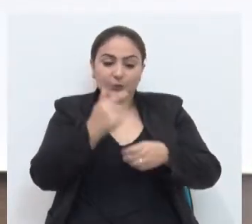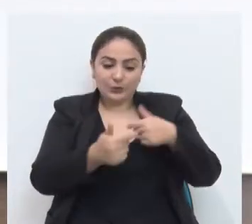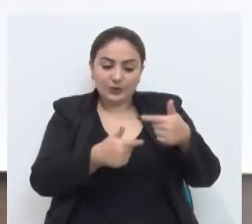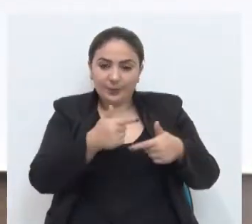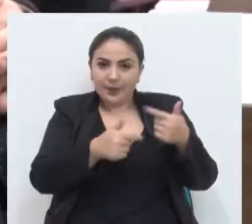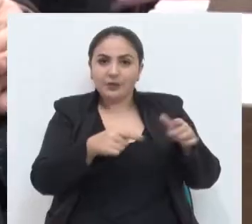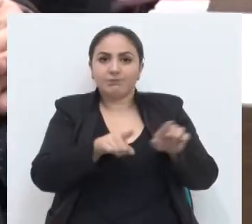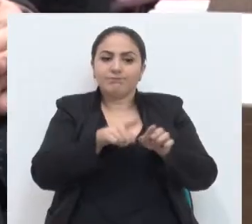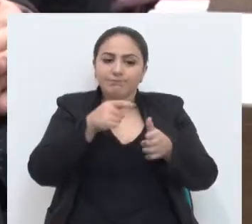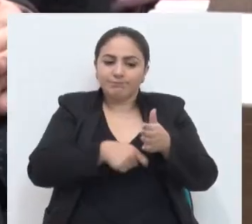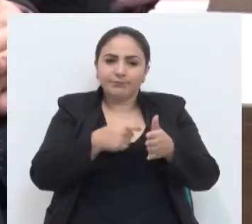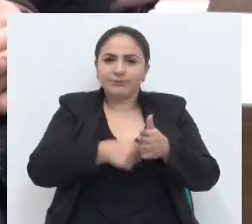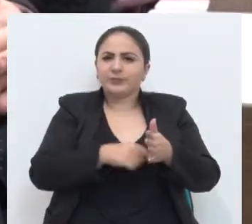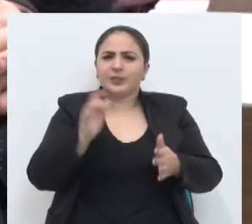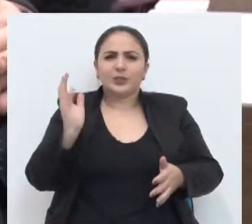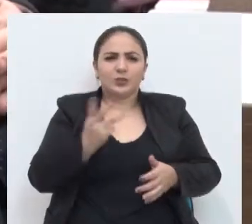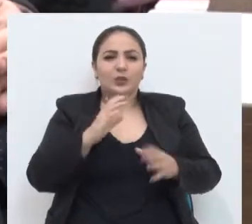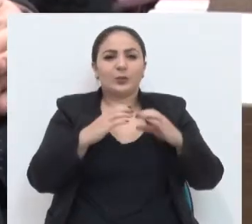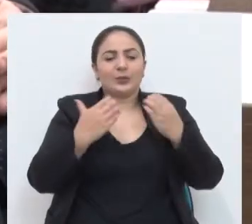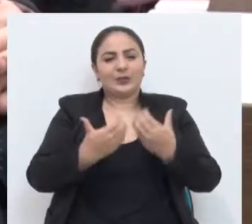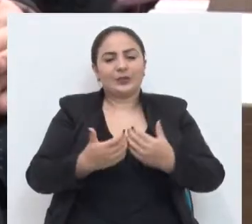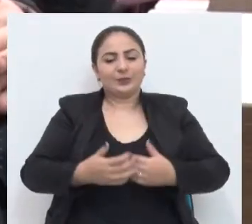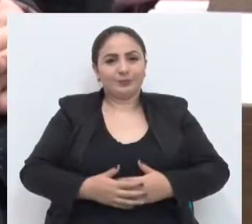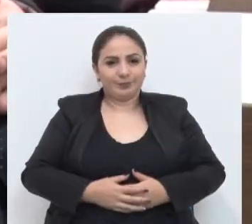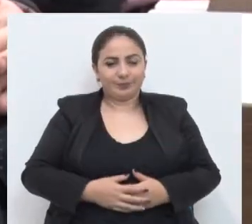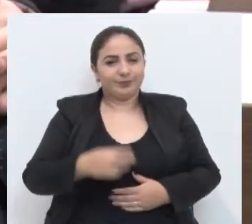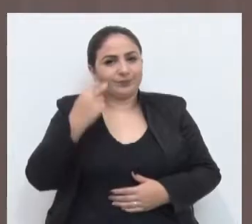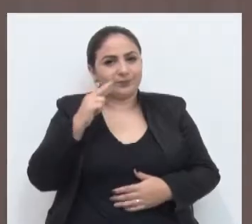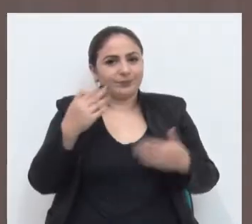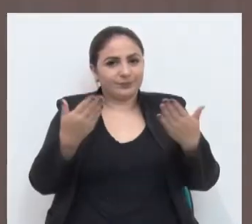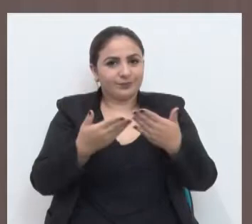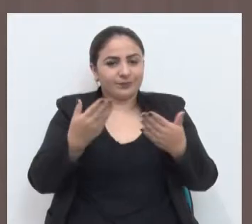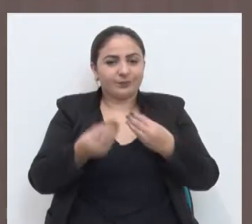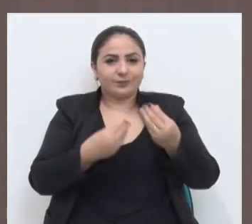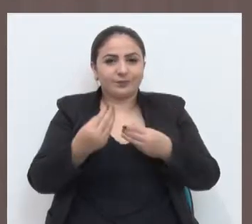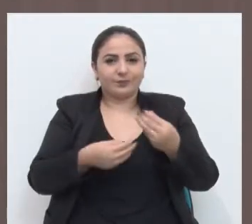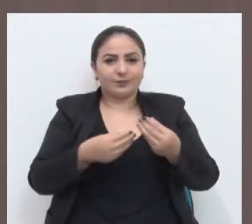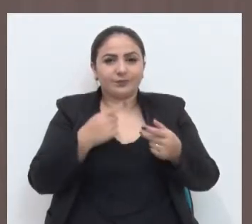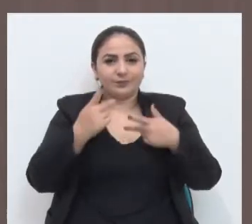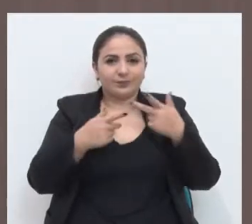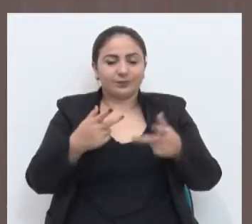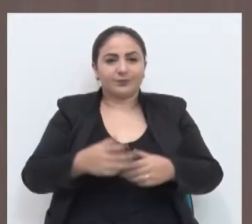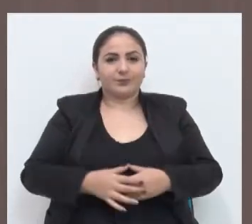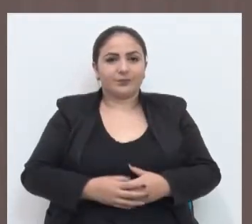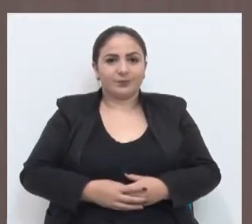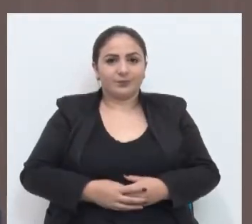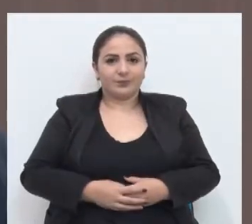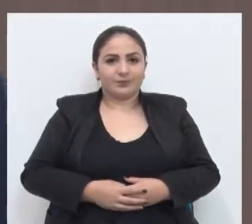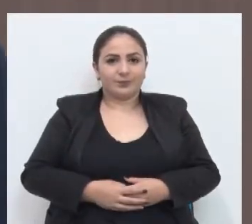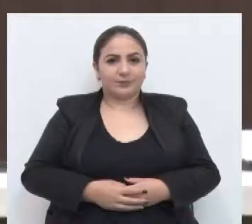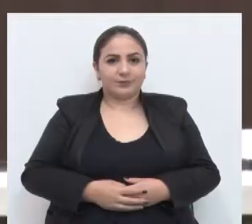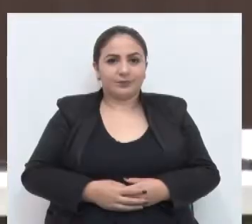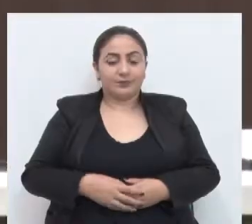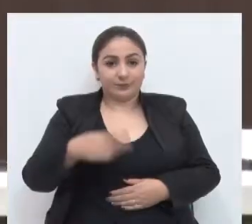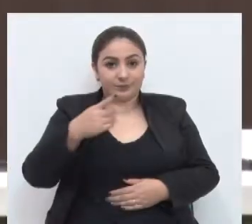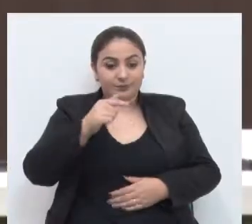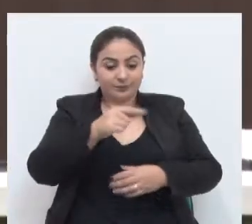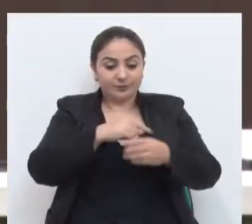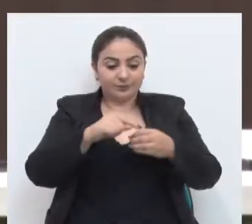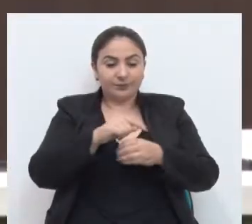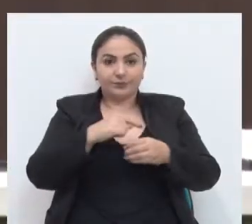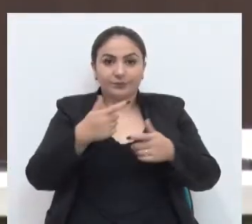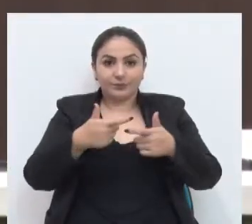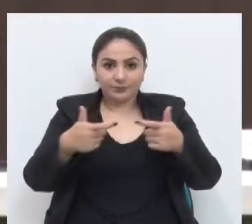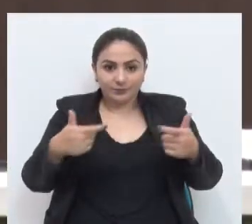consequência do trabalho e esforço de toda a comunidade. Veja agora parte dos discursos. Essa